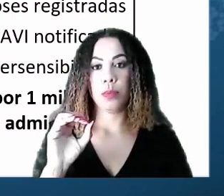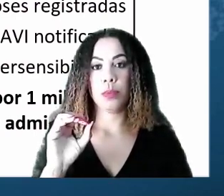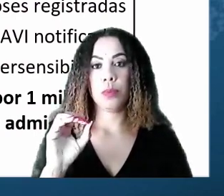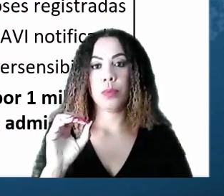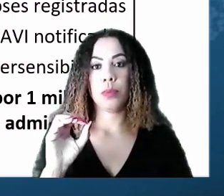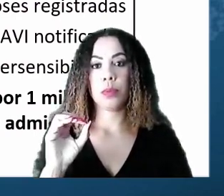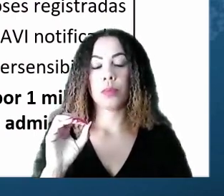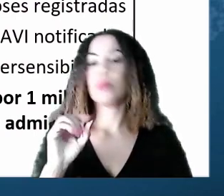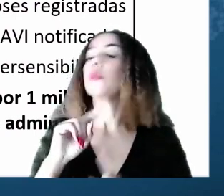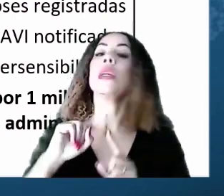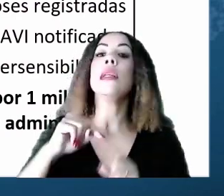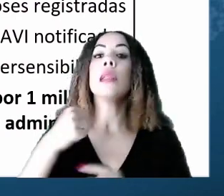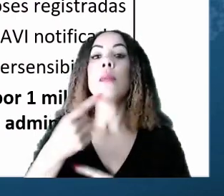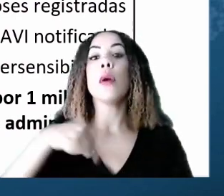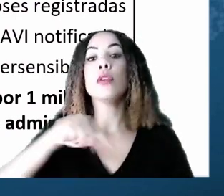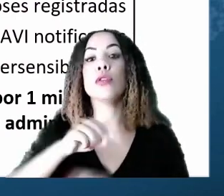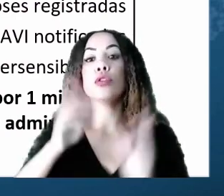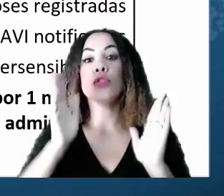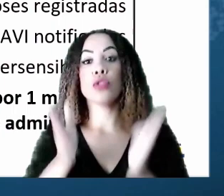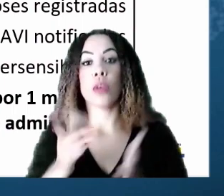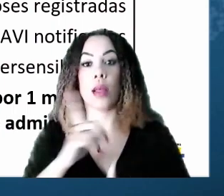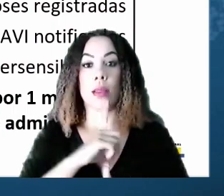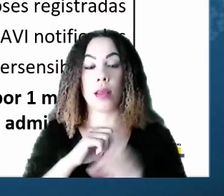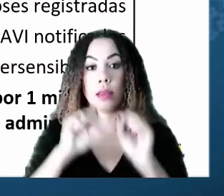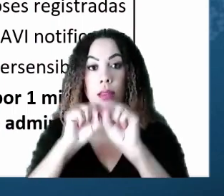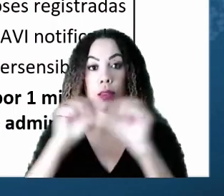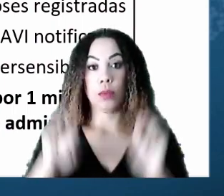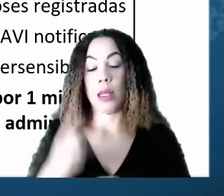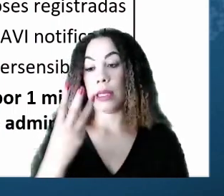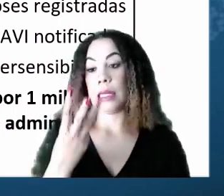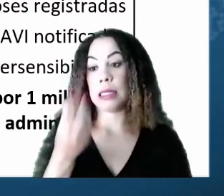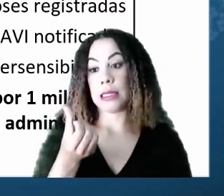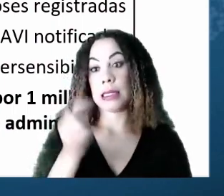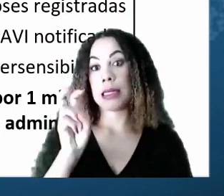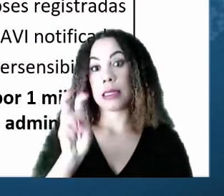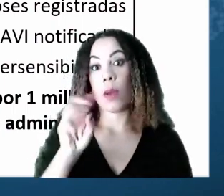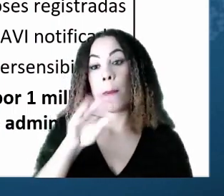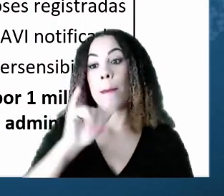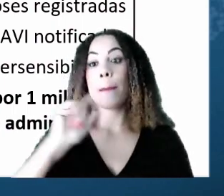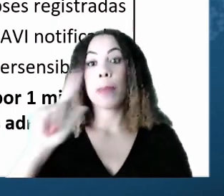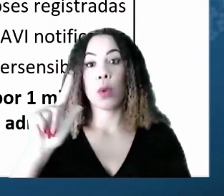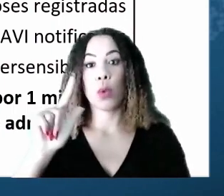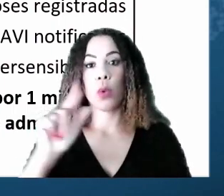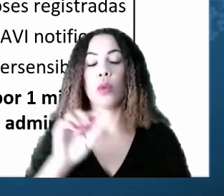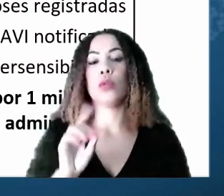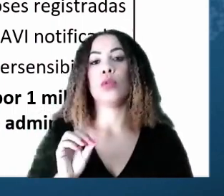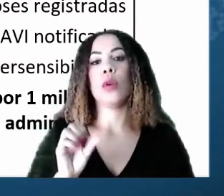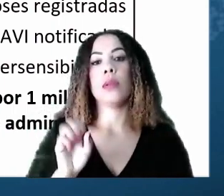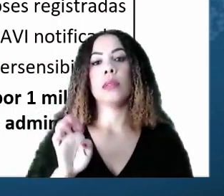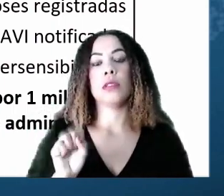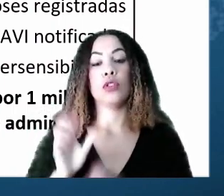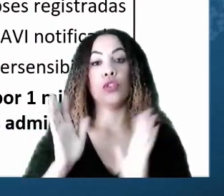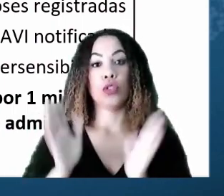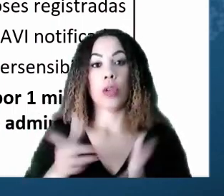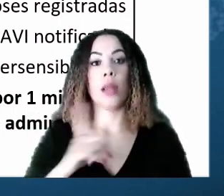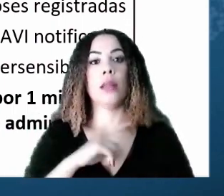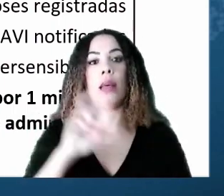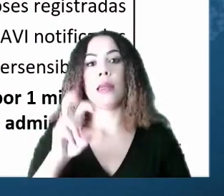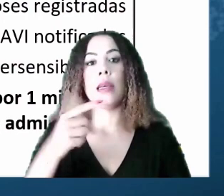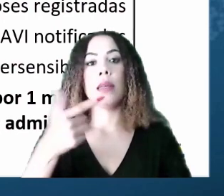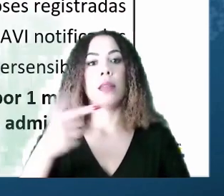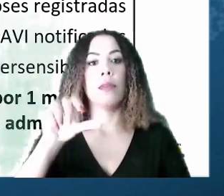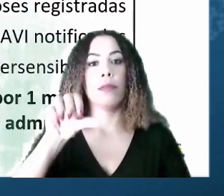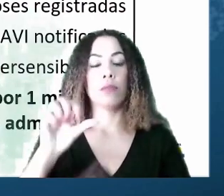depois que nós já tínhamos no nosso sistema 365 mil doses, tá? Já tínhamos ali 529